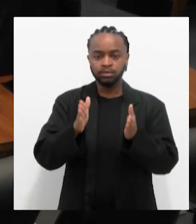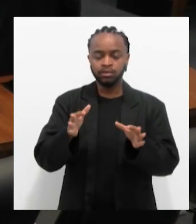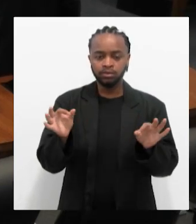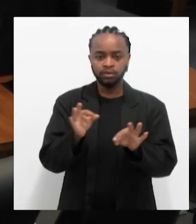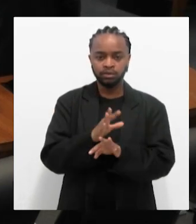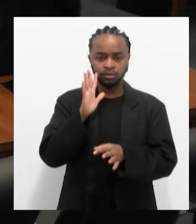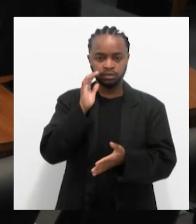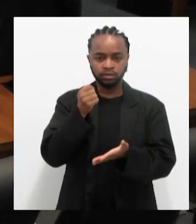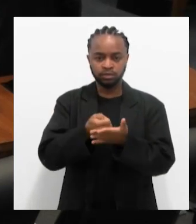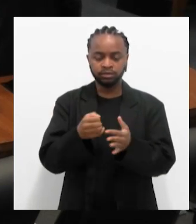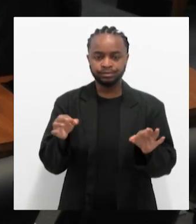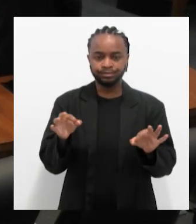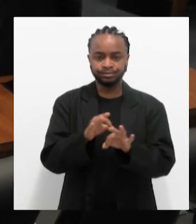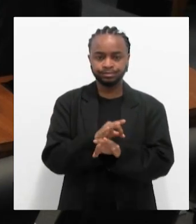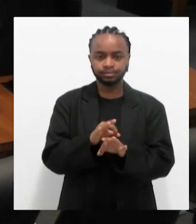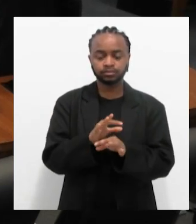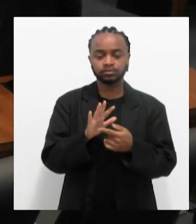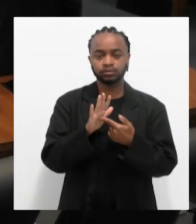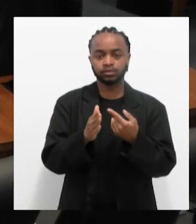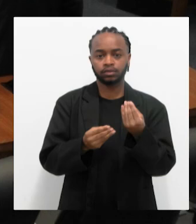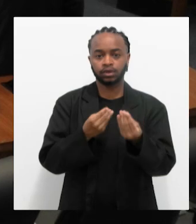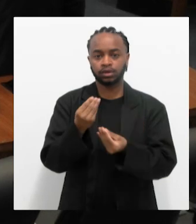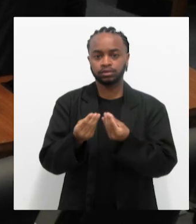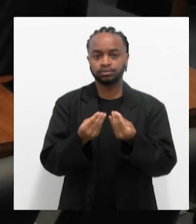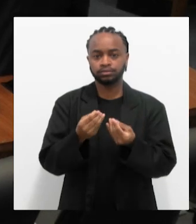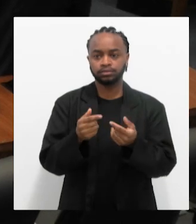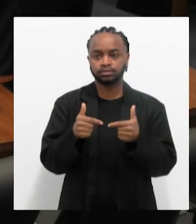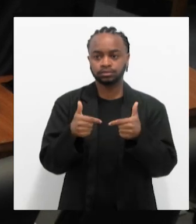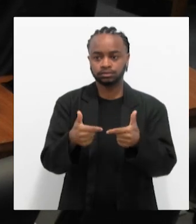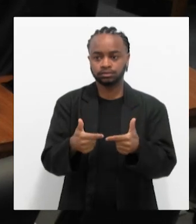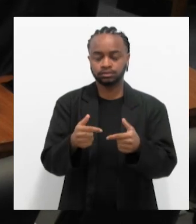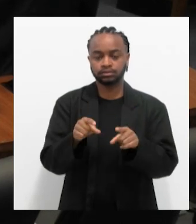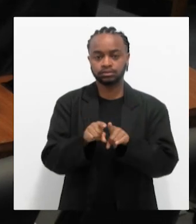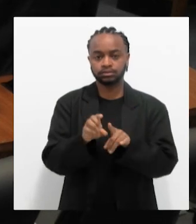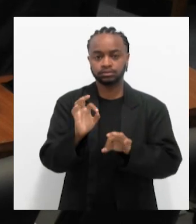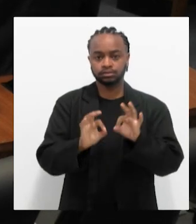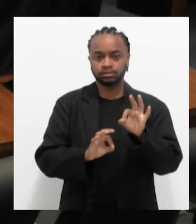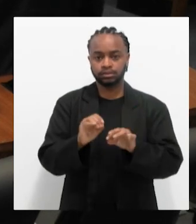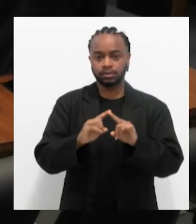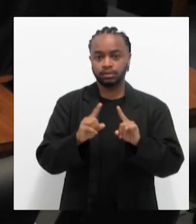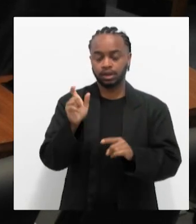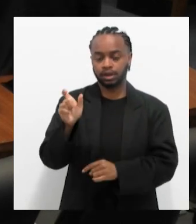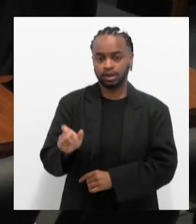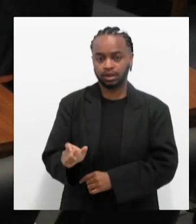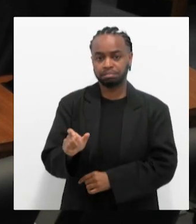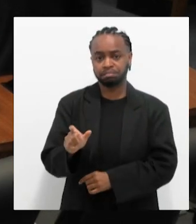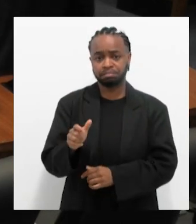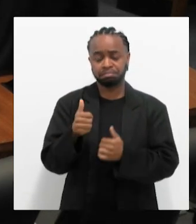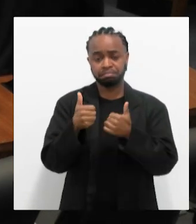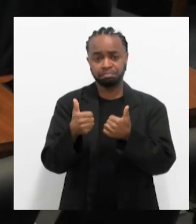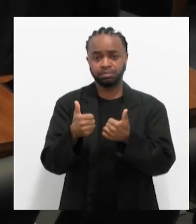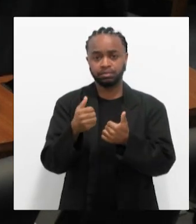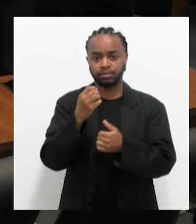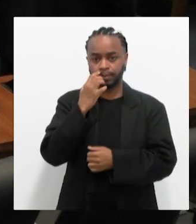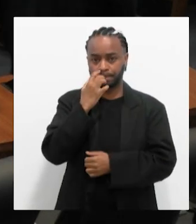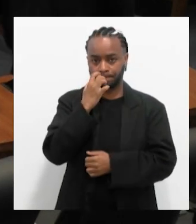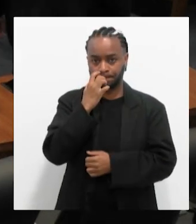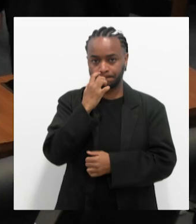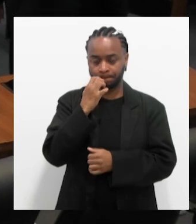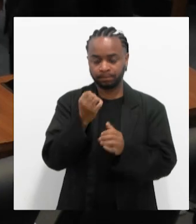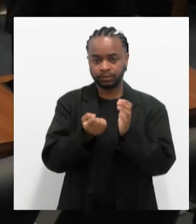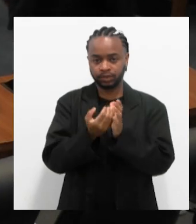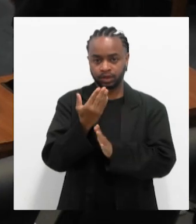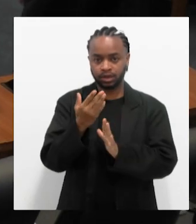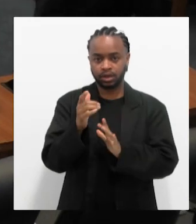suas atitudes, as suas ações e o seu preparo. Mas ela foi muito feliz em criar